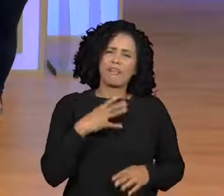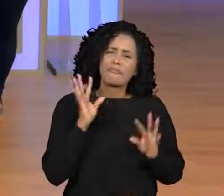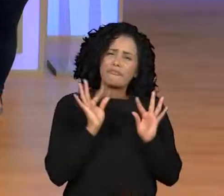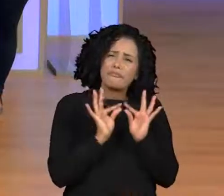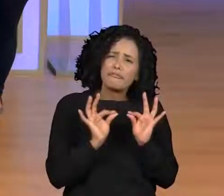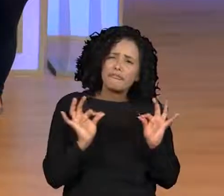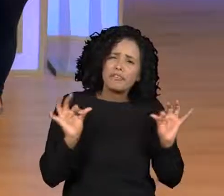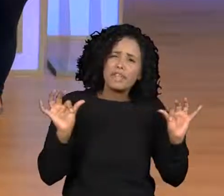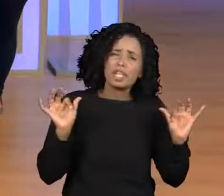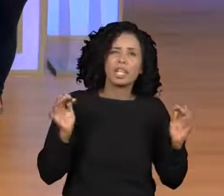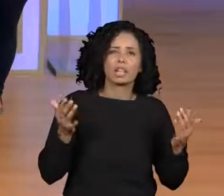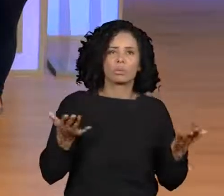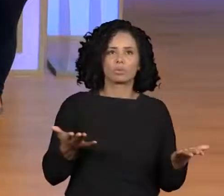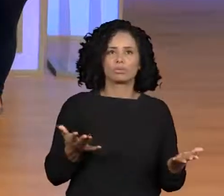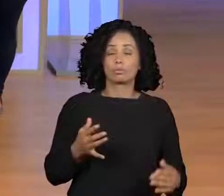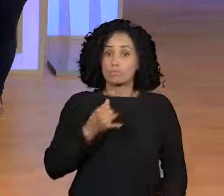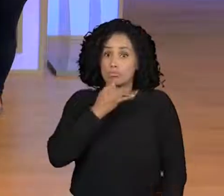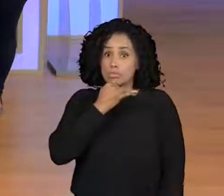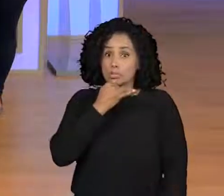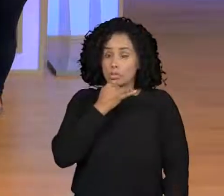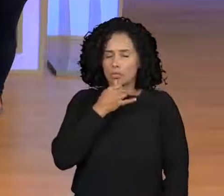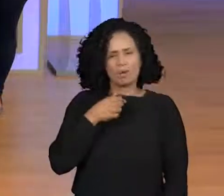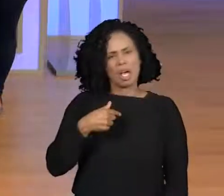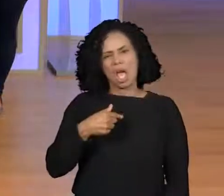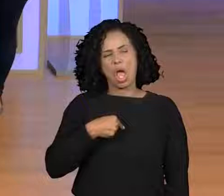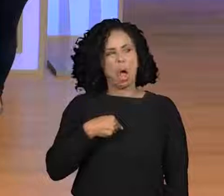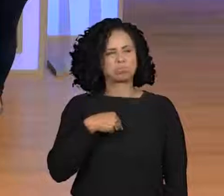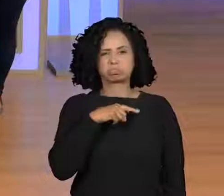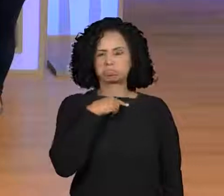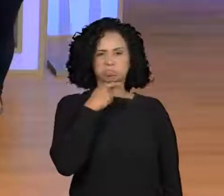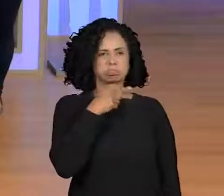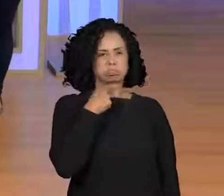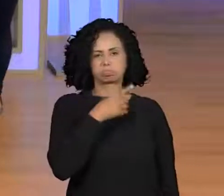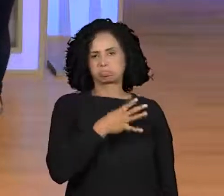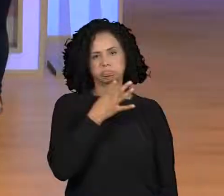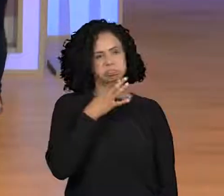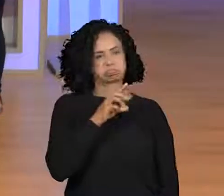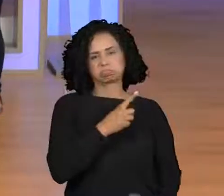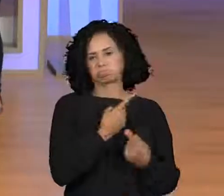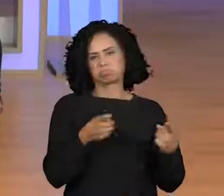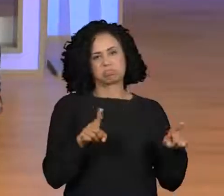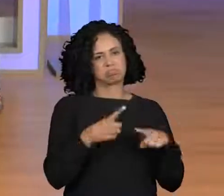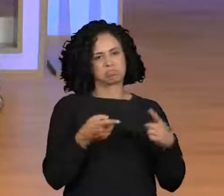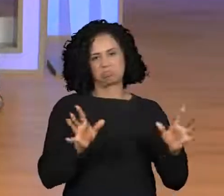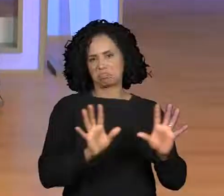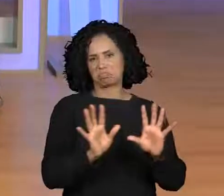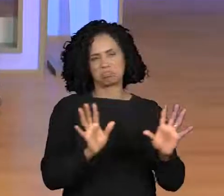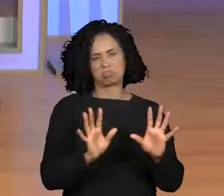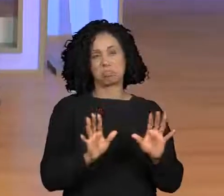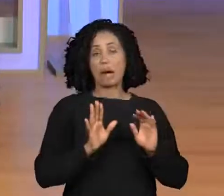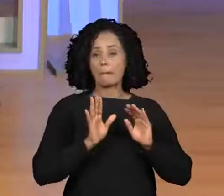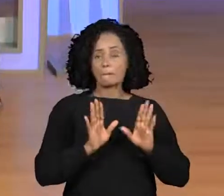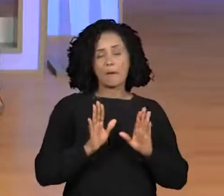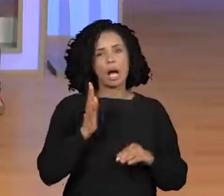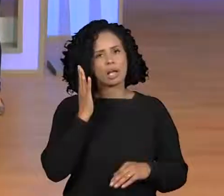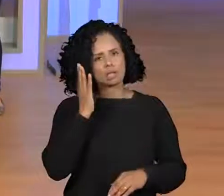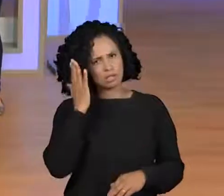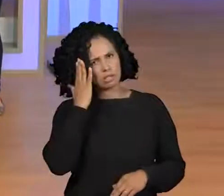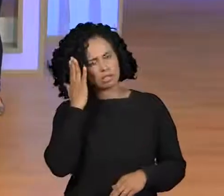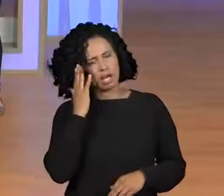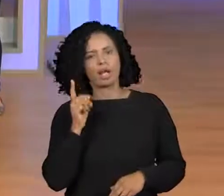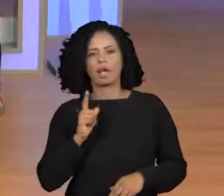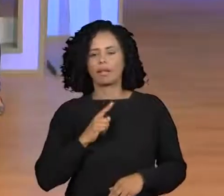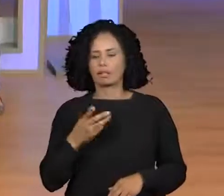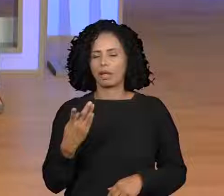Porque assim, eu não sei, eu não sou músico, eu não sei que afinação tá essa corneta. Sim. Mas a gente tem aquele dó, ré, mi, fá, sol, lá,